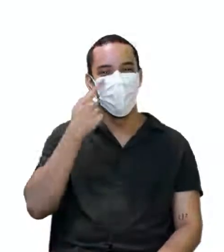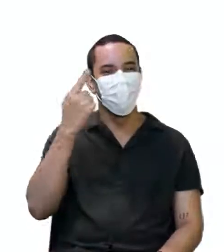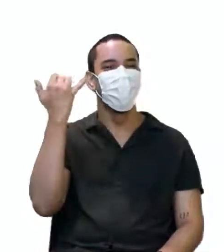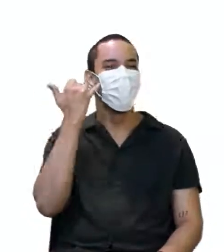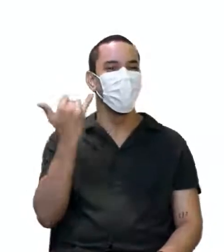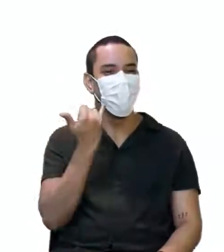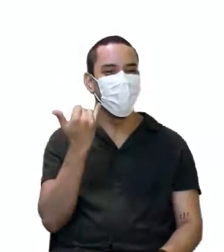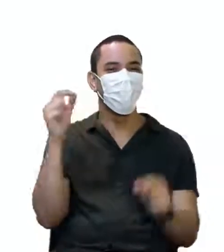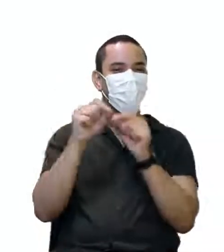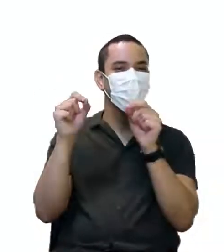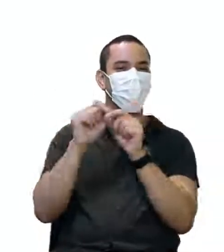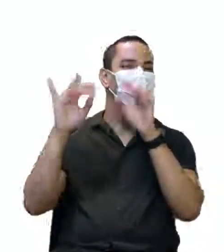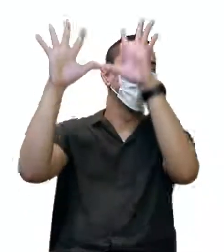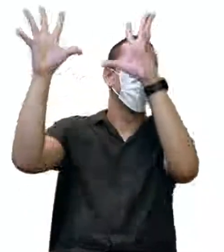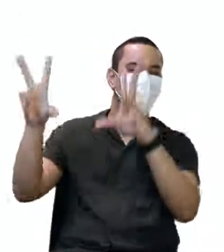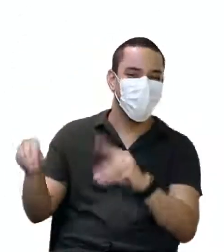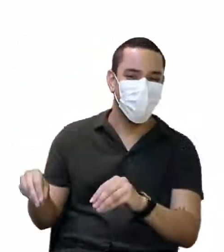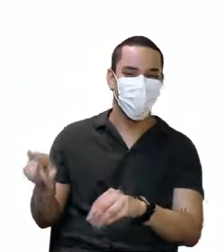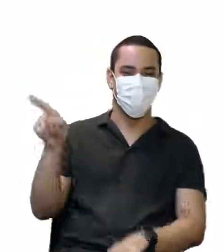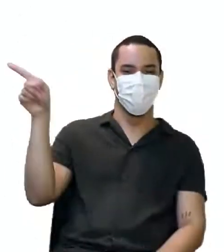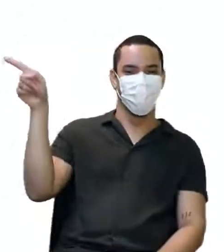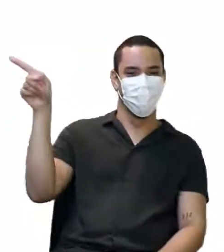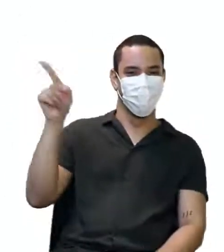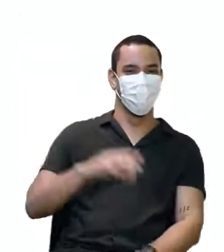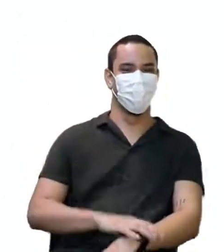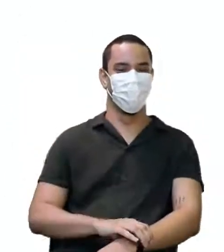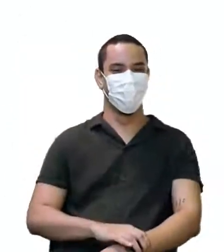eles. Te vira.